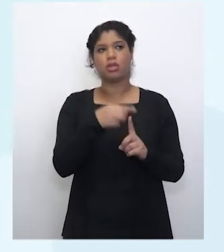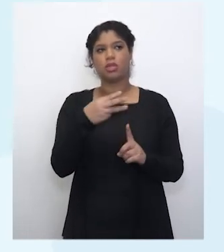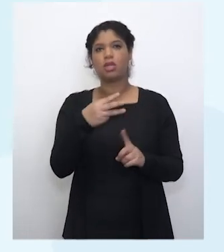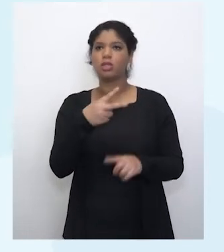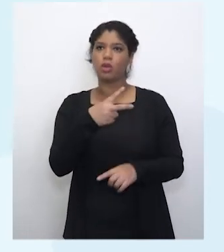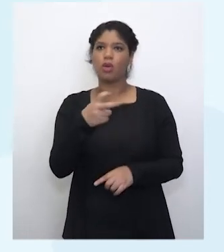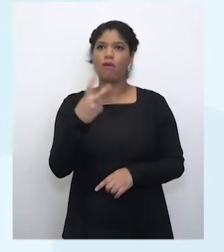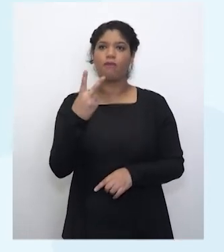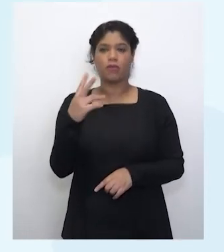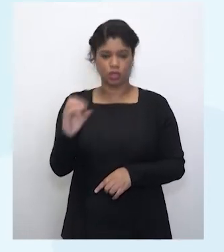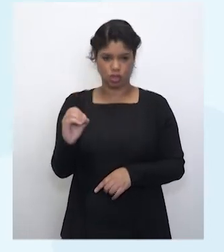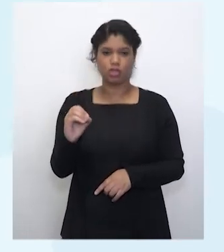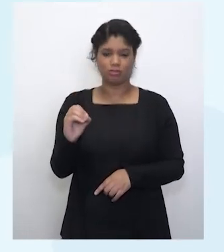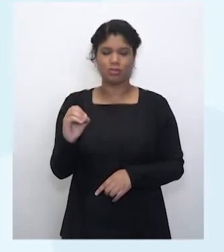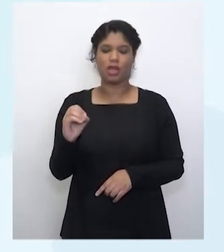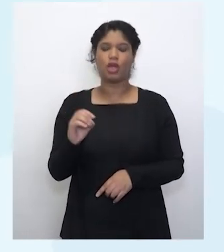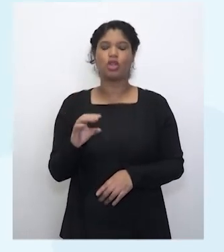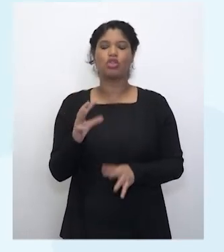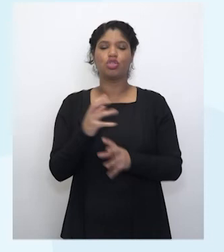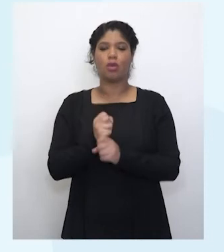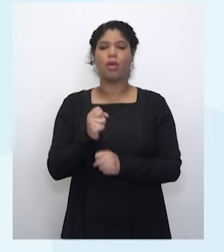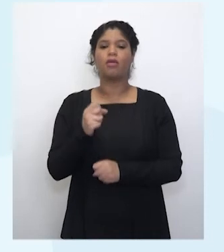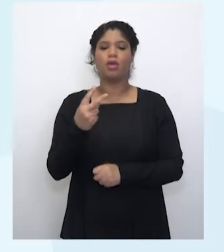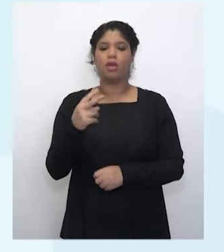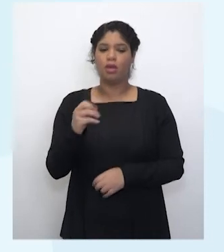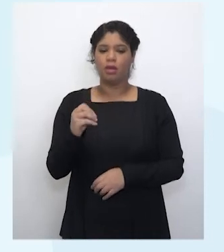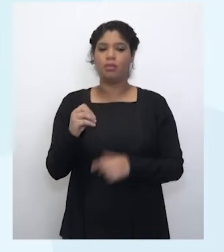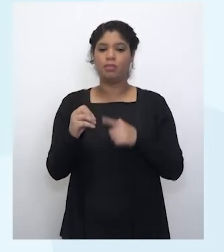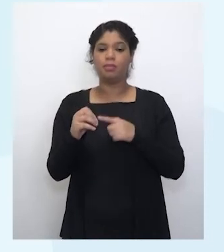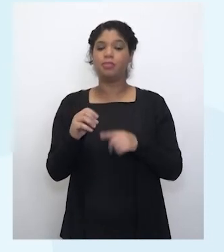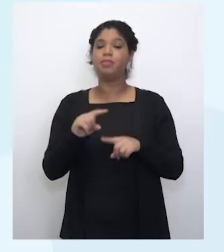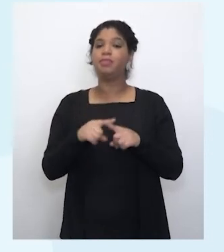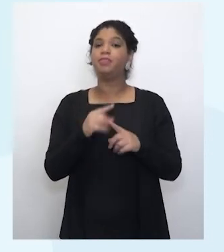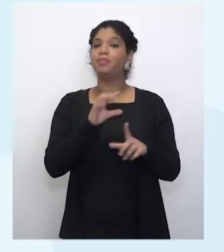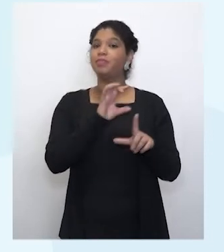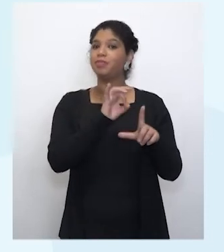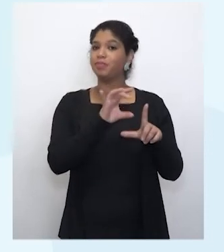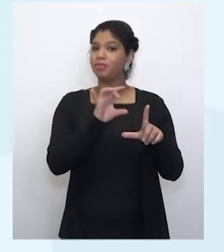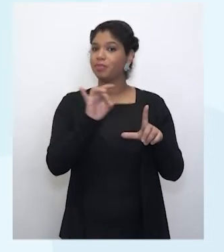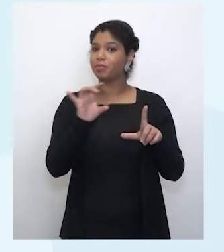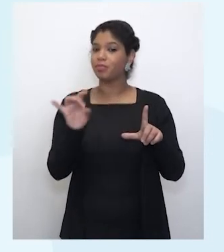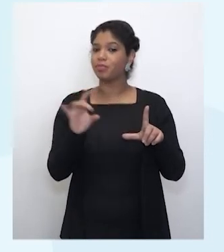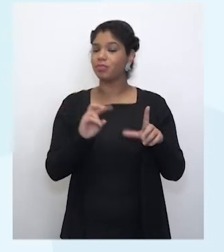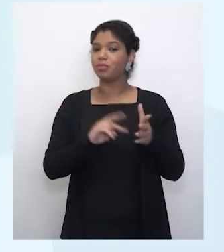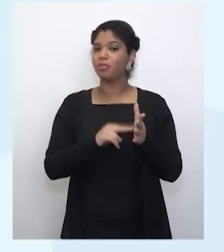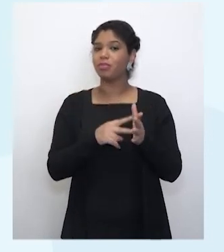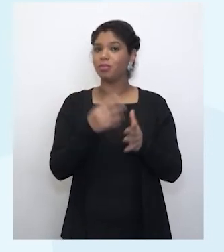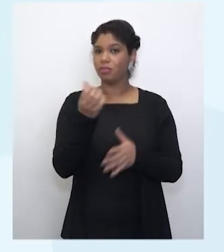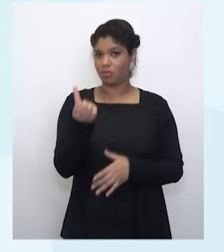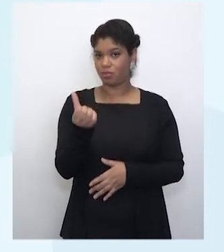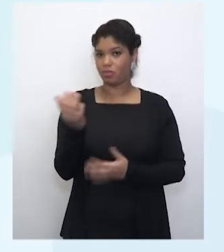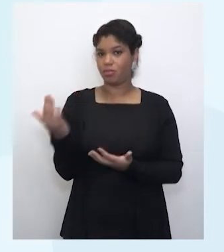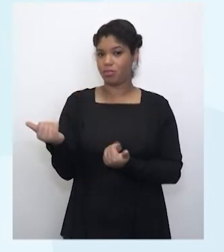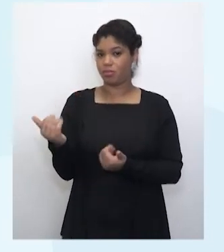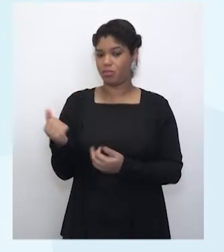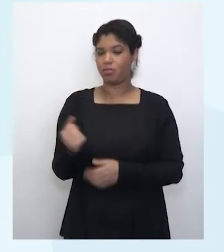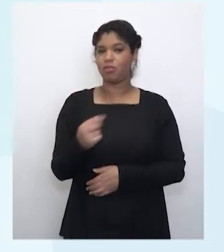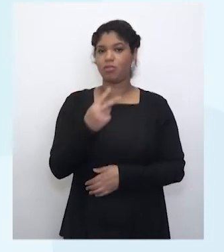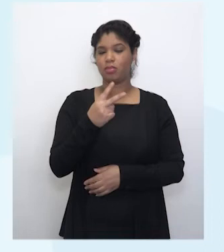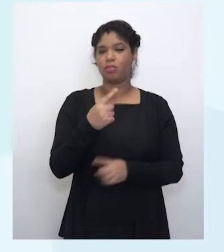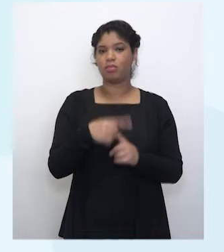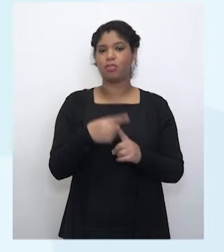20. Então, 20 carinhas. Cada carinha, 6 jovens. 2 vezes